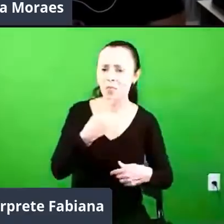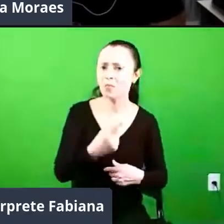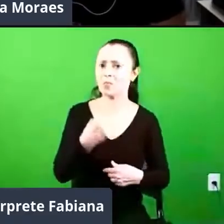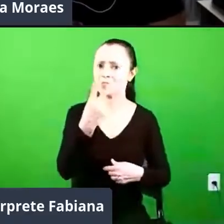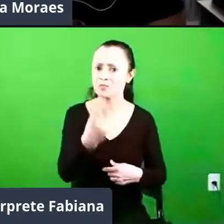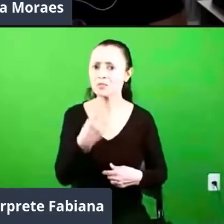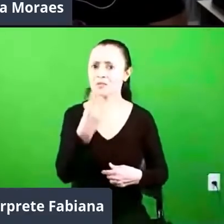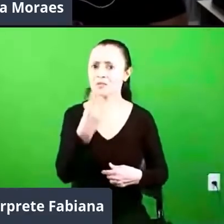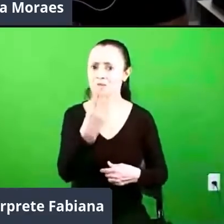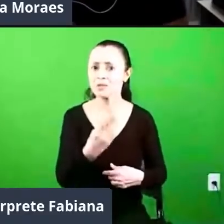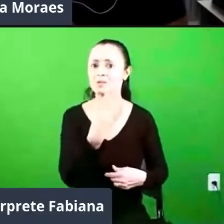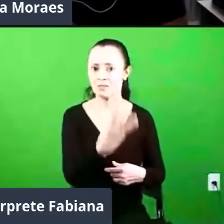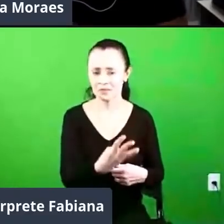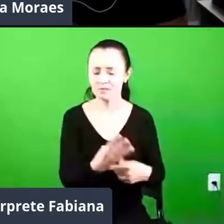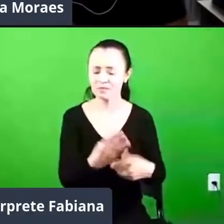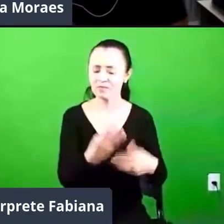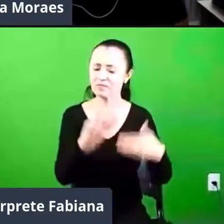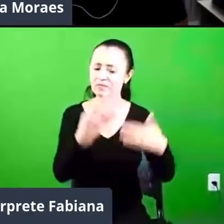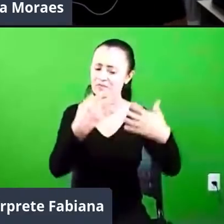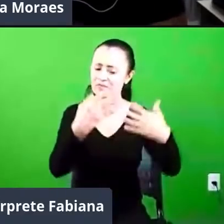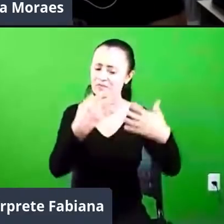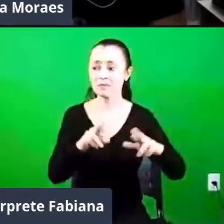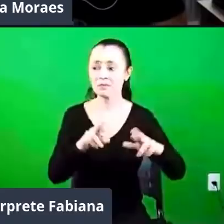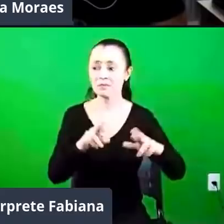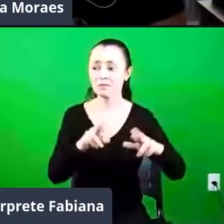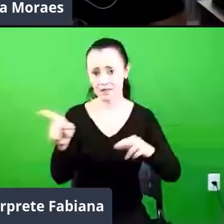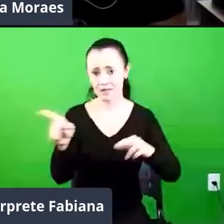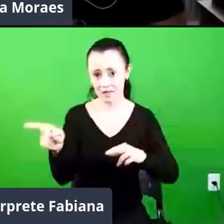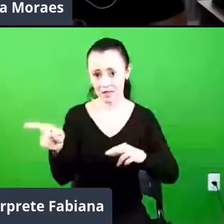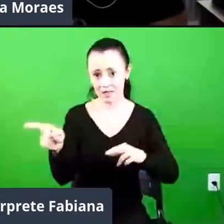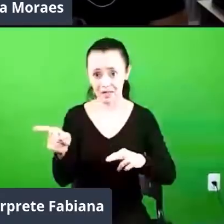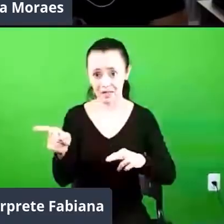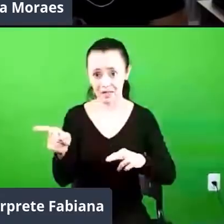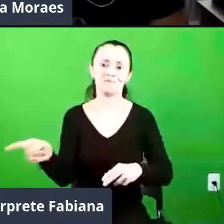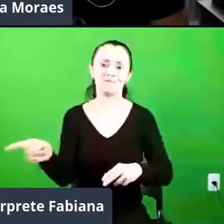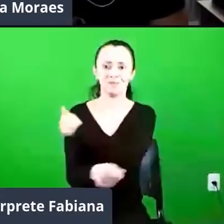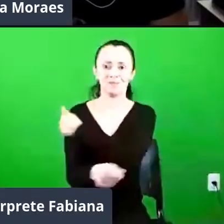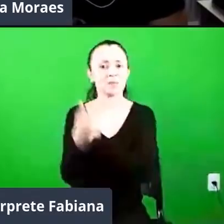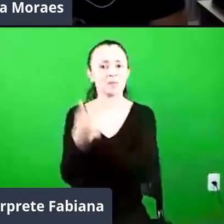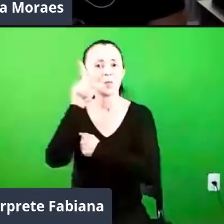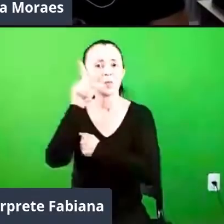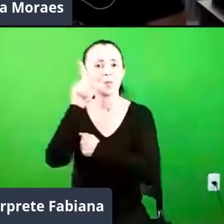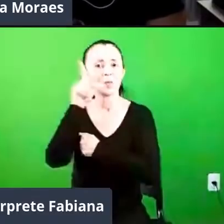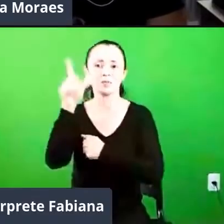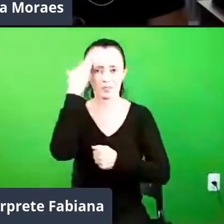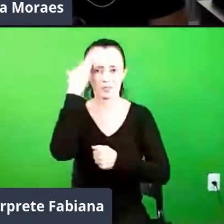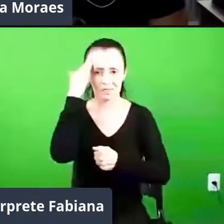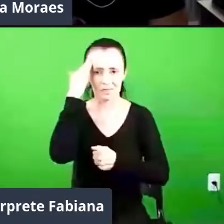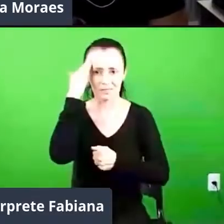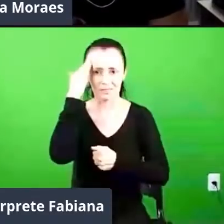de formas diferentes, para você chegar ao seu objetivo, que é o aprendizado do aluno. E com esse ensino